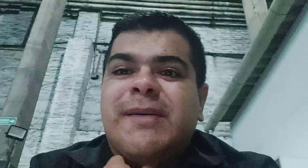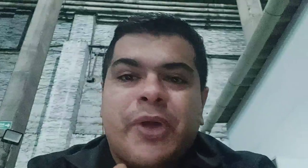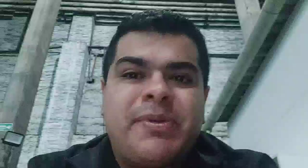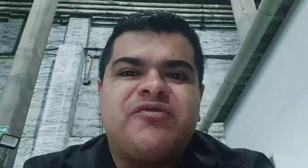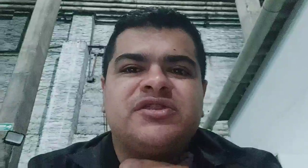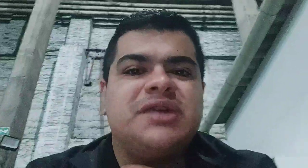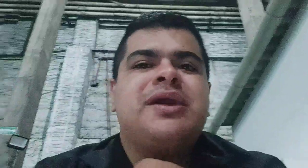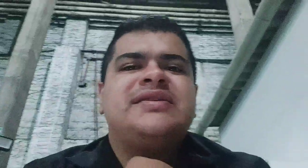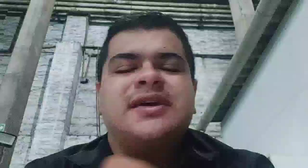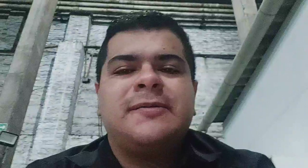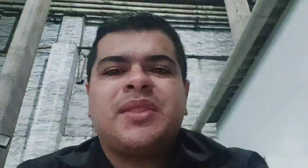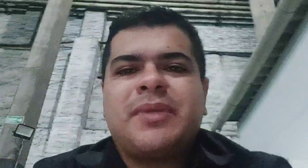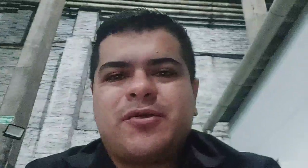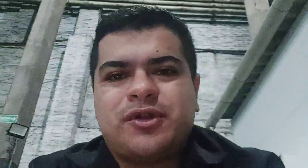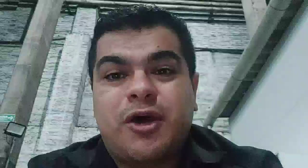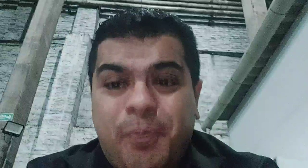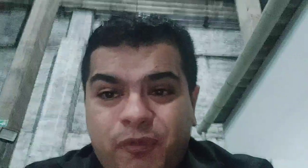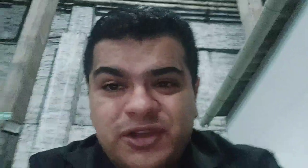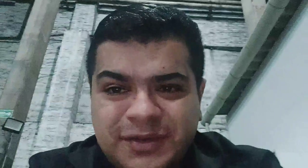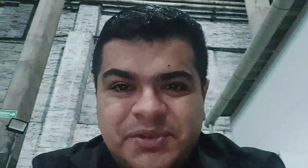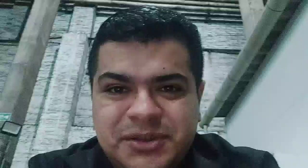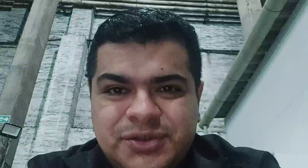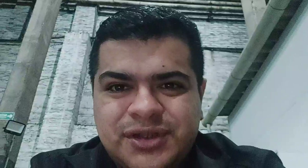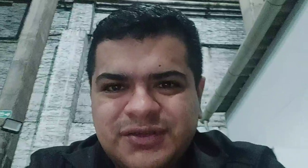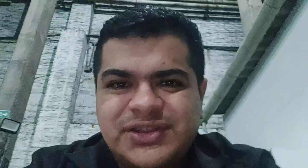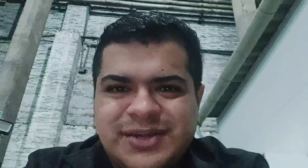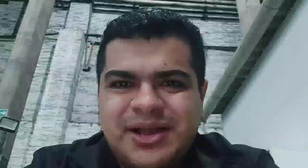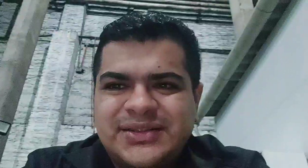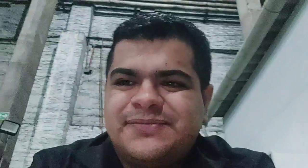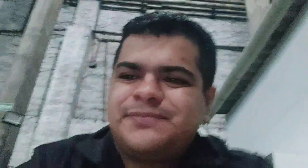Eles vão usar as próprias Forças Armadas para controlar o povo que estava pedindo ajuda das Forças Armadas.